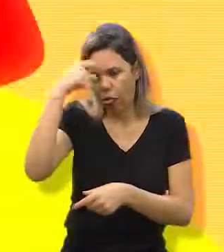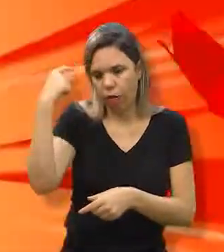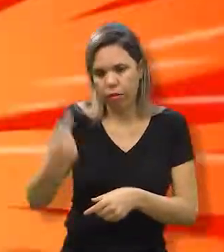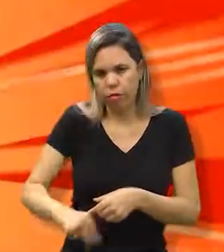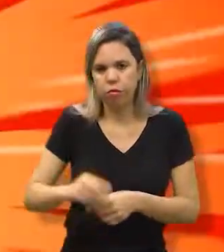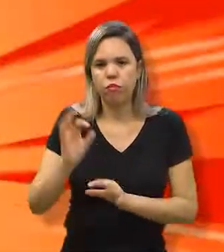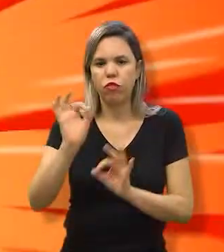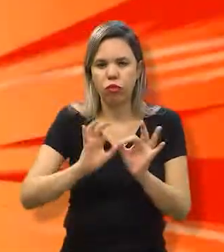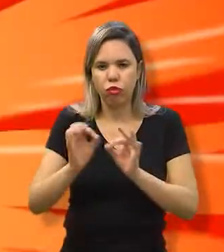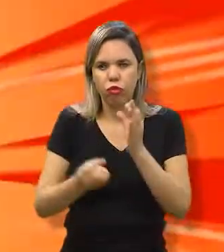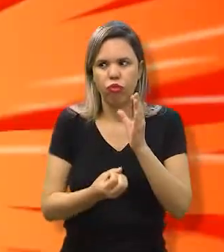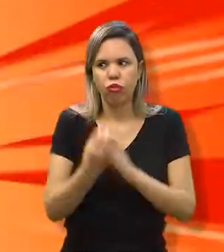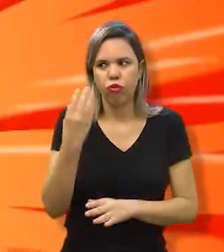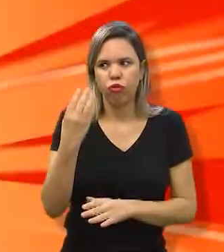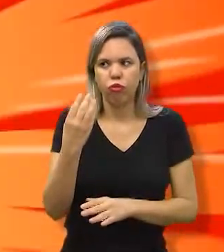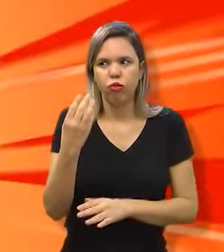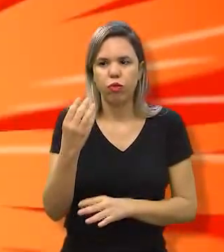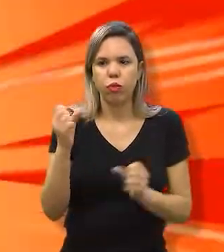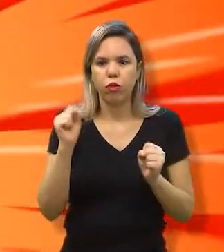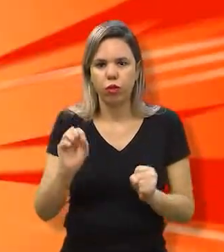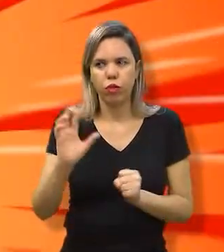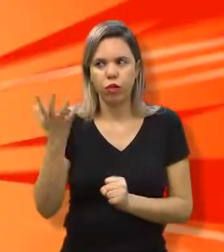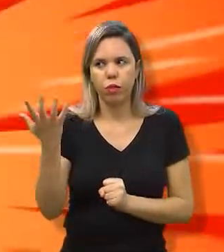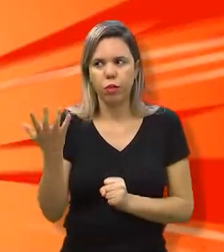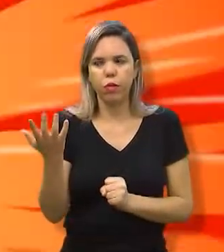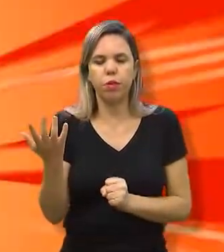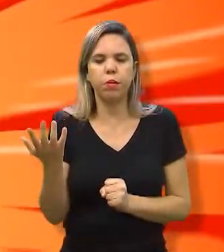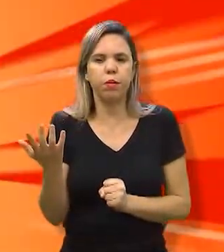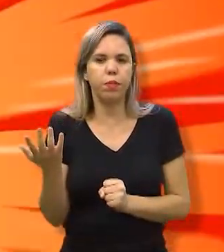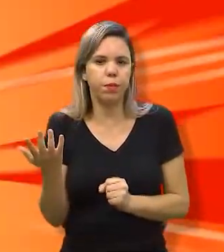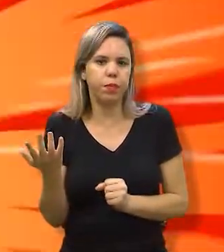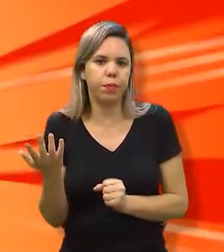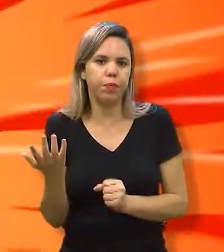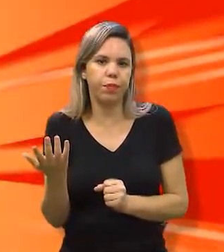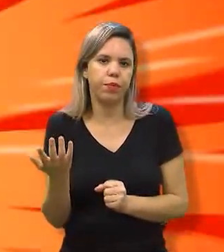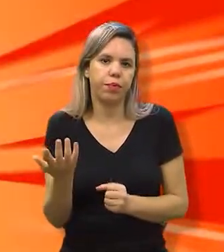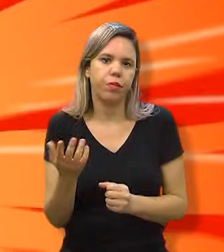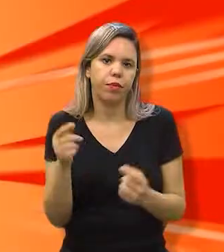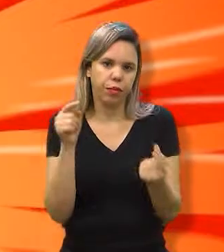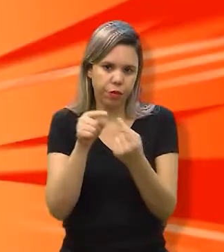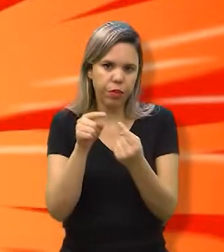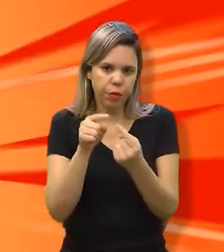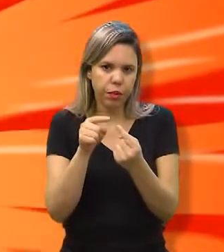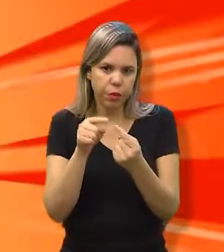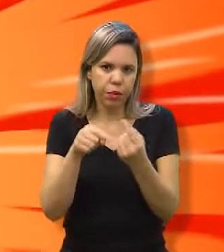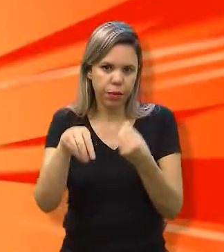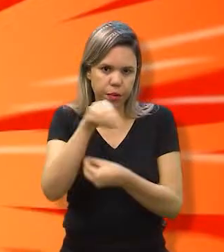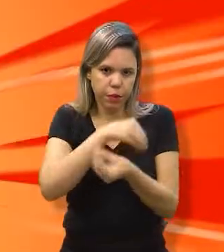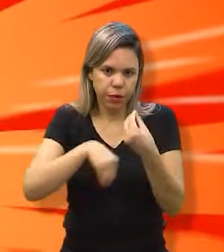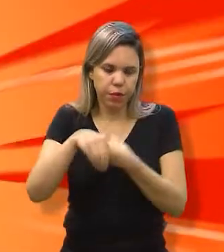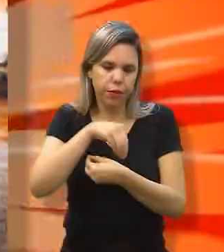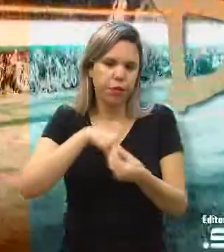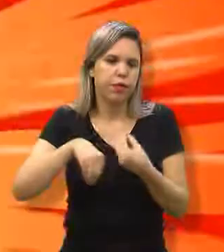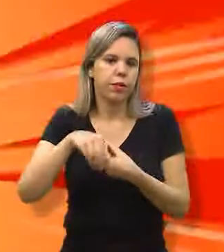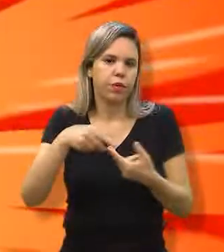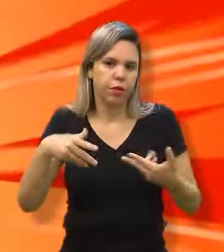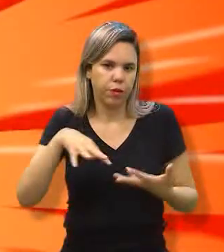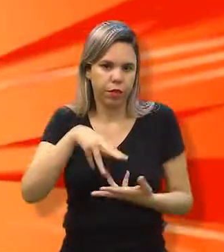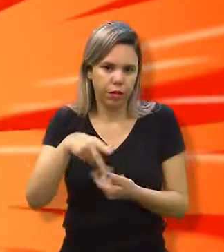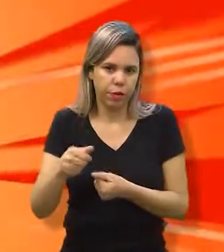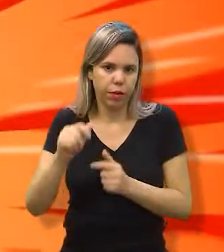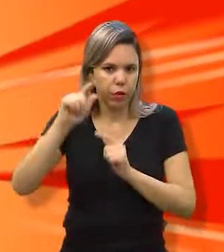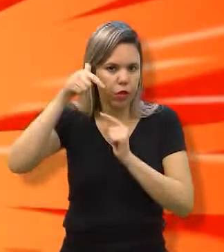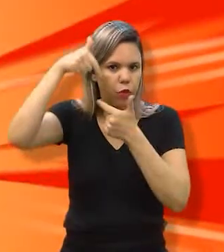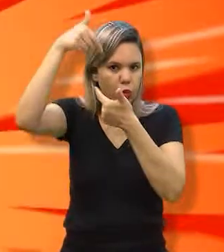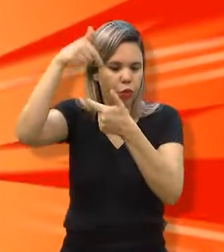trabalho, porque você tem que criar tudo o que pode acontecer correspondente a esse multiverso. E é claro,